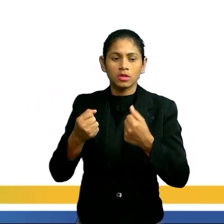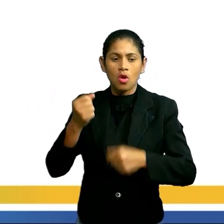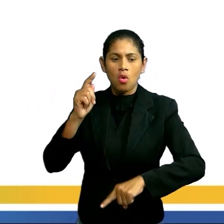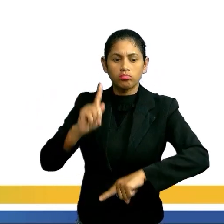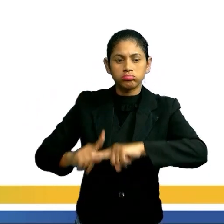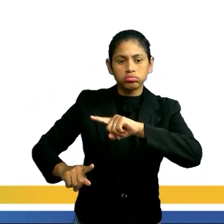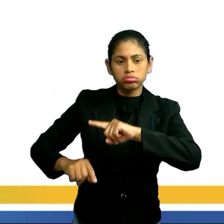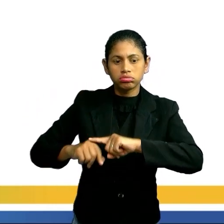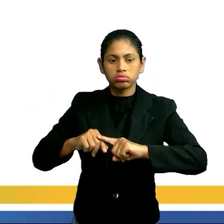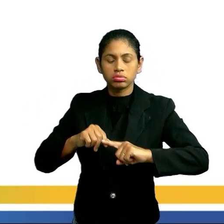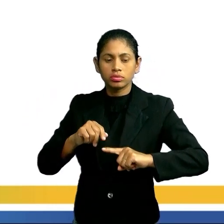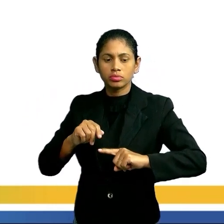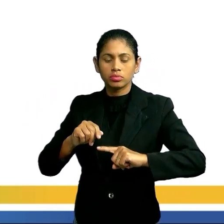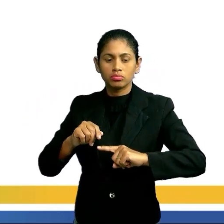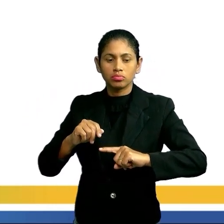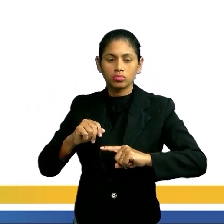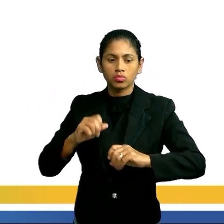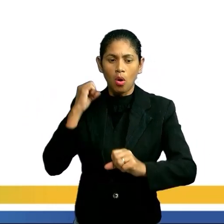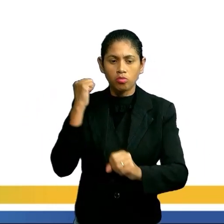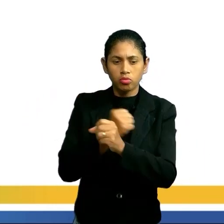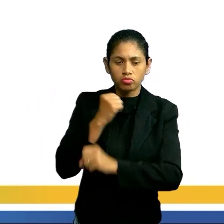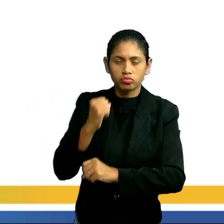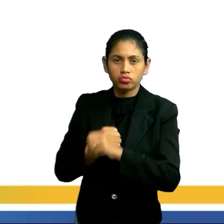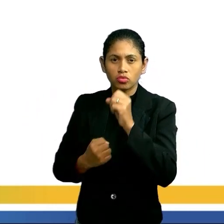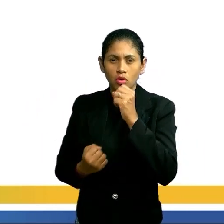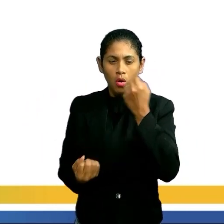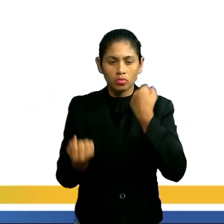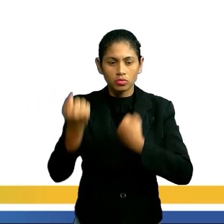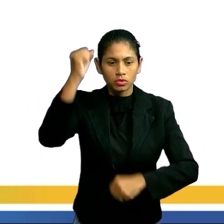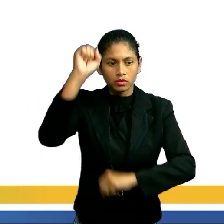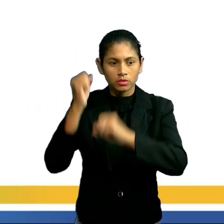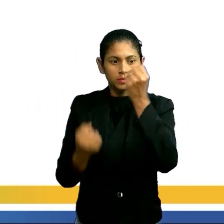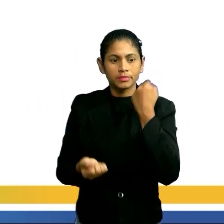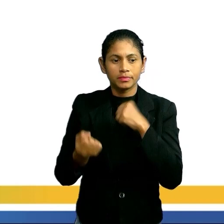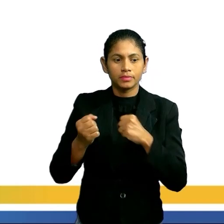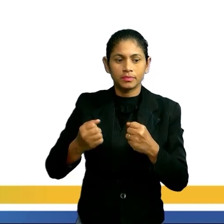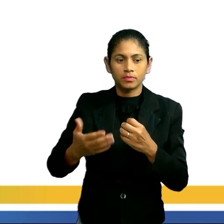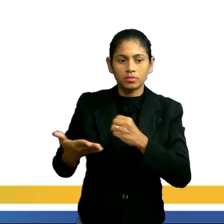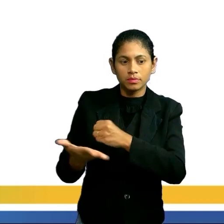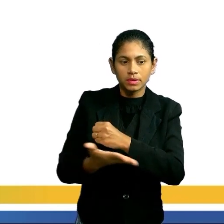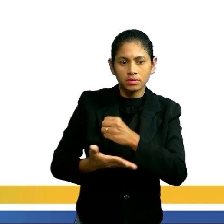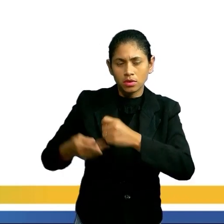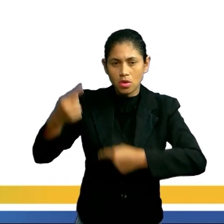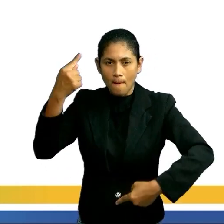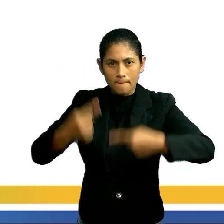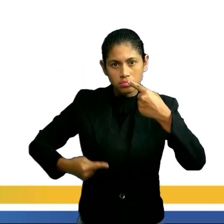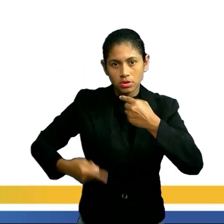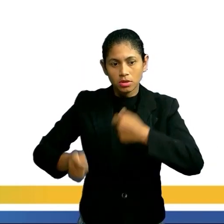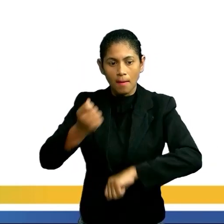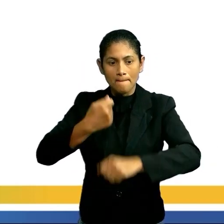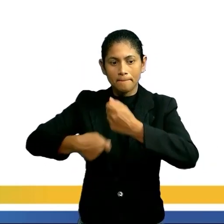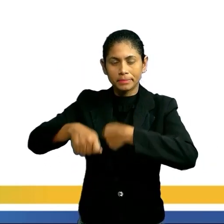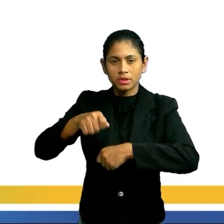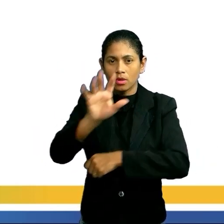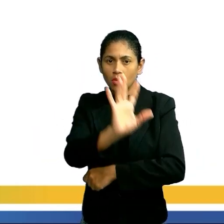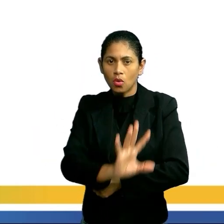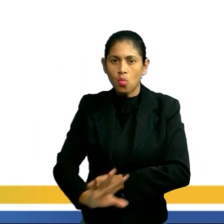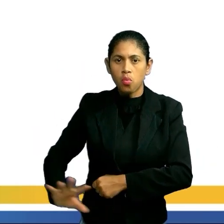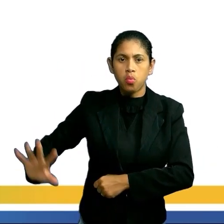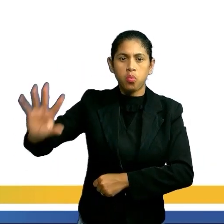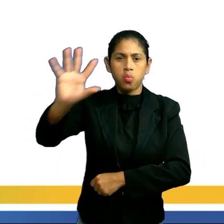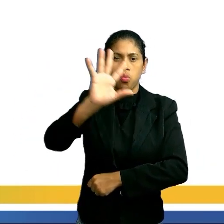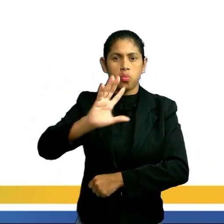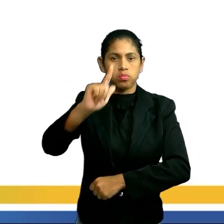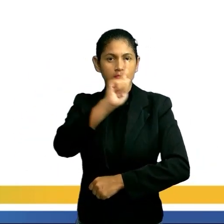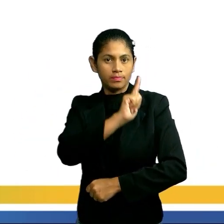construção das indústrias de base da política econômica nacionalista do governo. Ele tinha essa